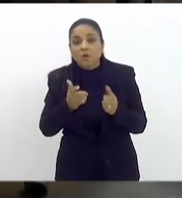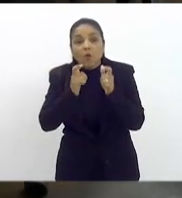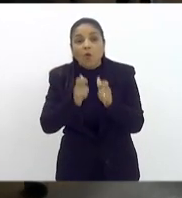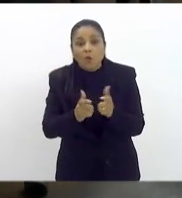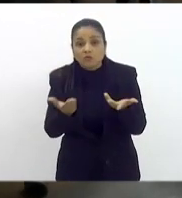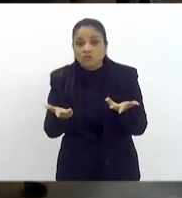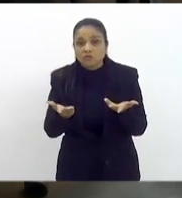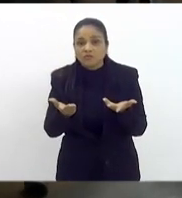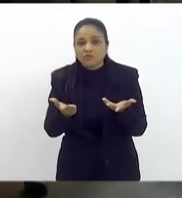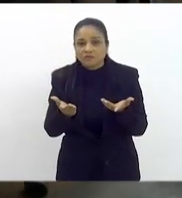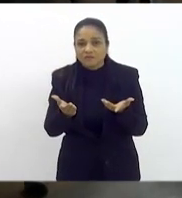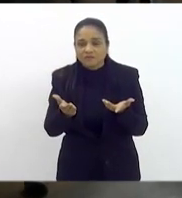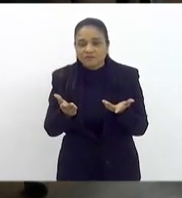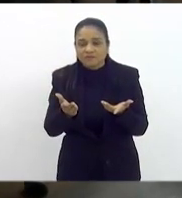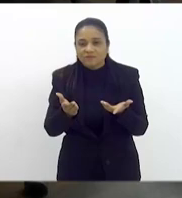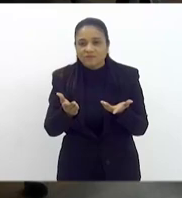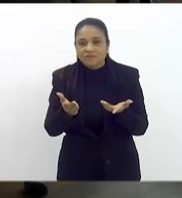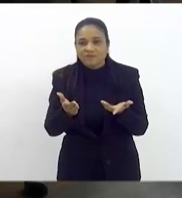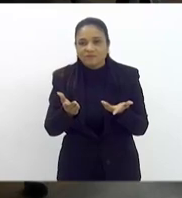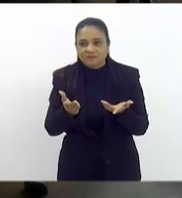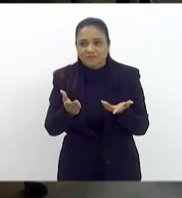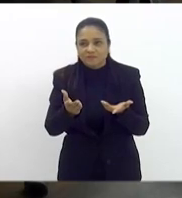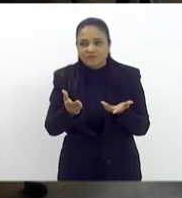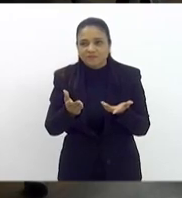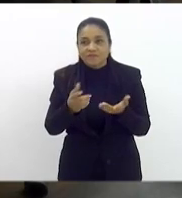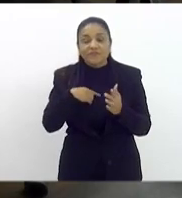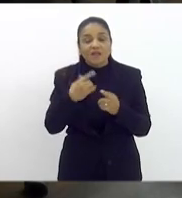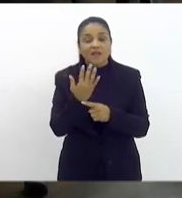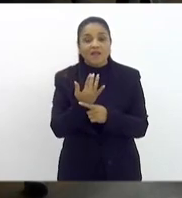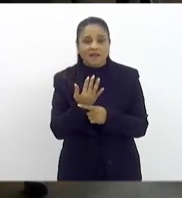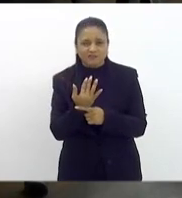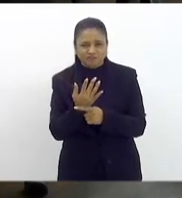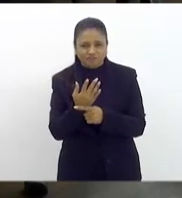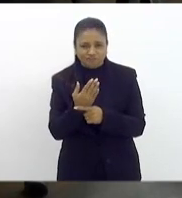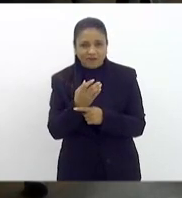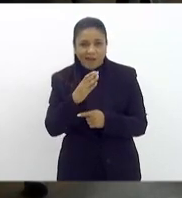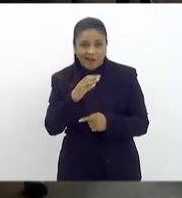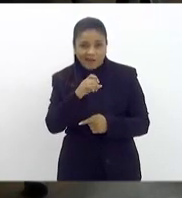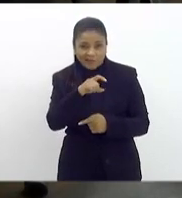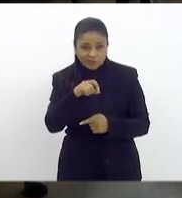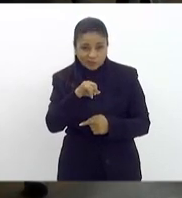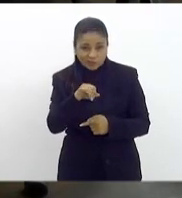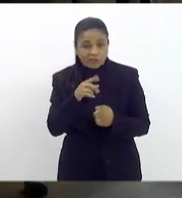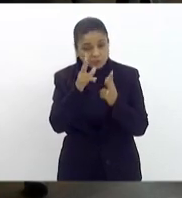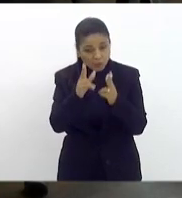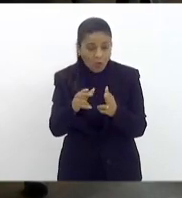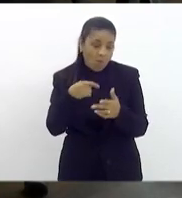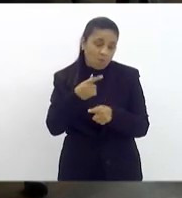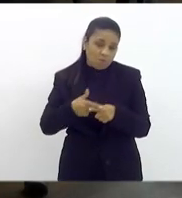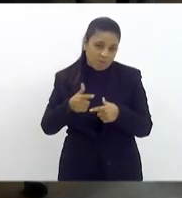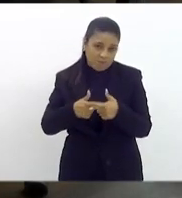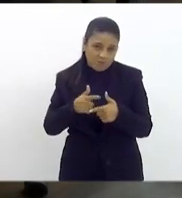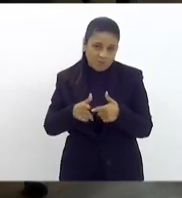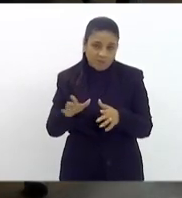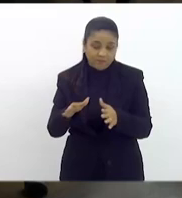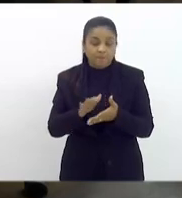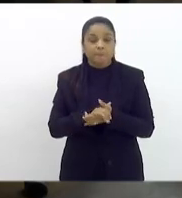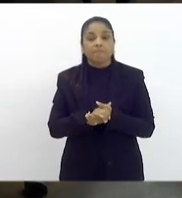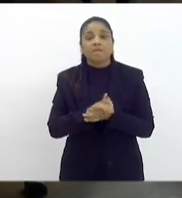Mas continua sendo Barueri, a história. Entendeu? Lá em Caxias tinha esse mesmo problema lá. Presidente, sugerir algumas